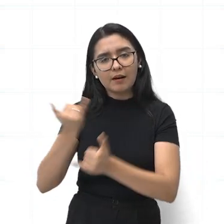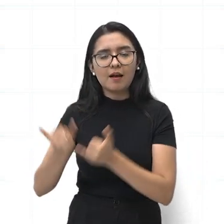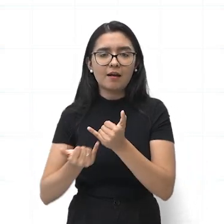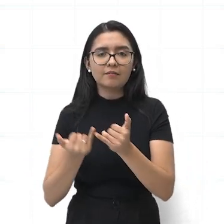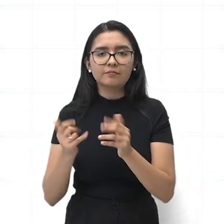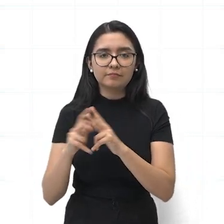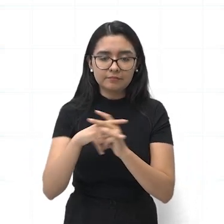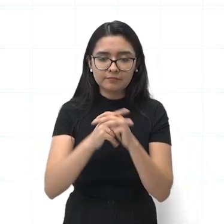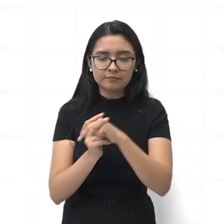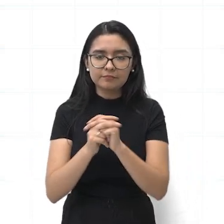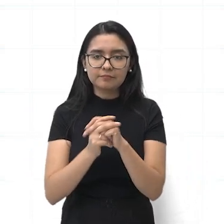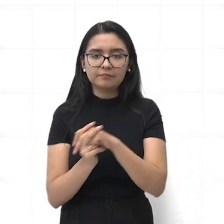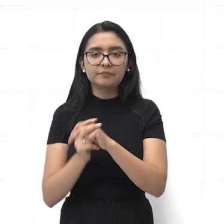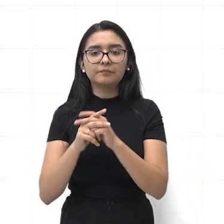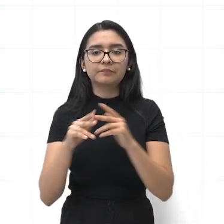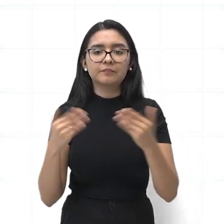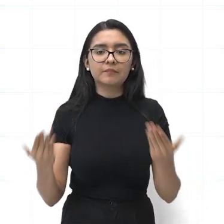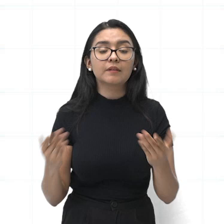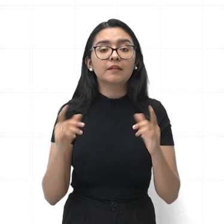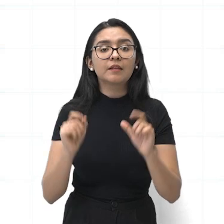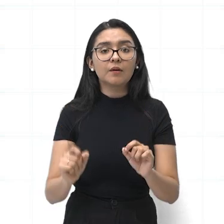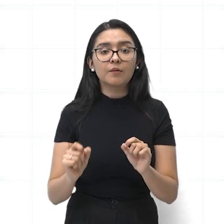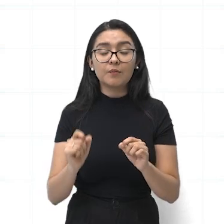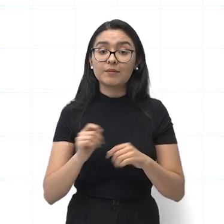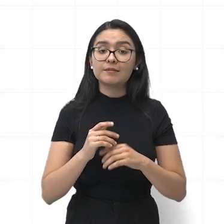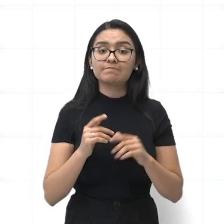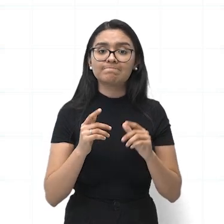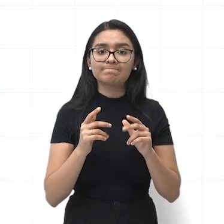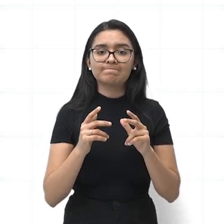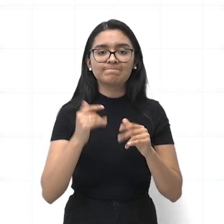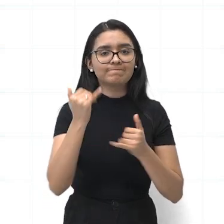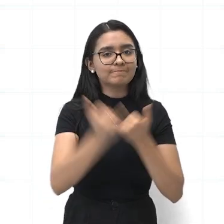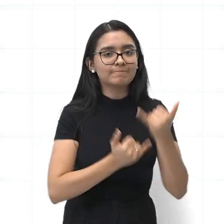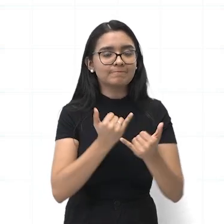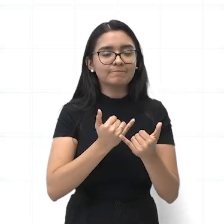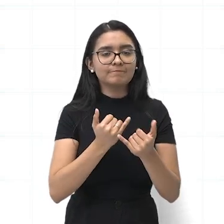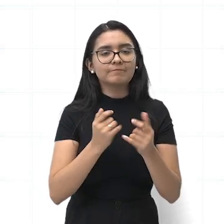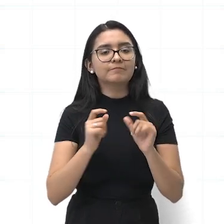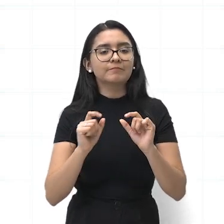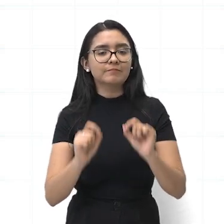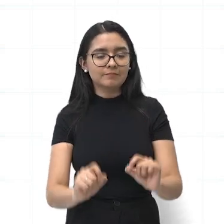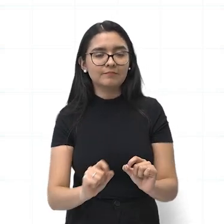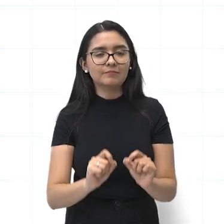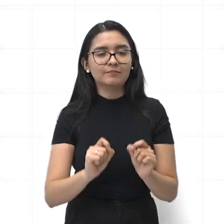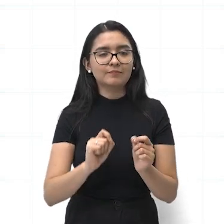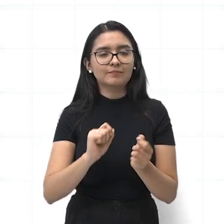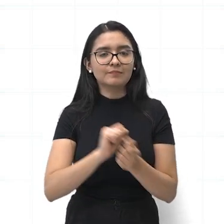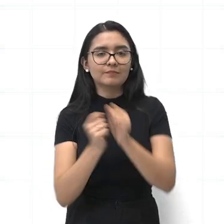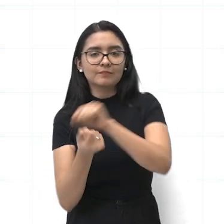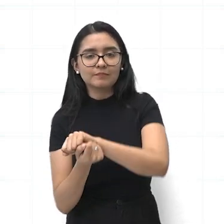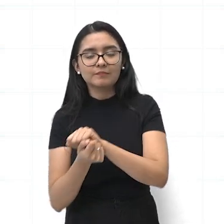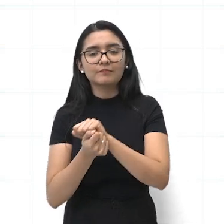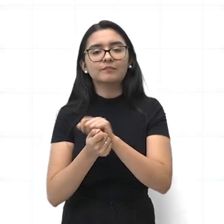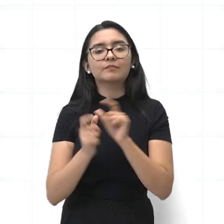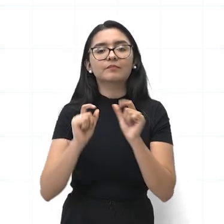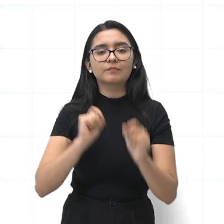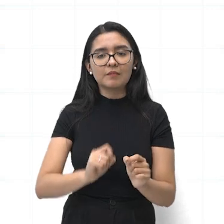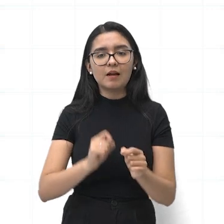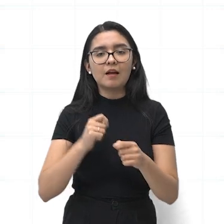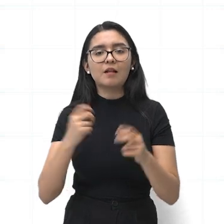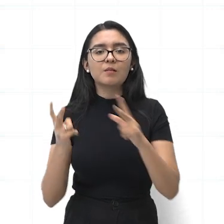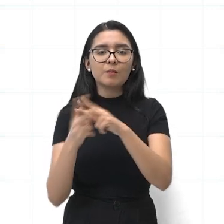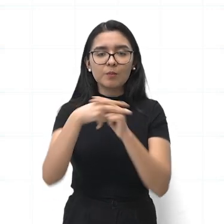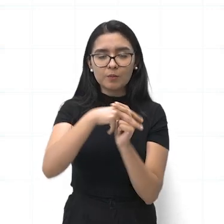brincadeira. E essa brincadeira se tornou uma luta porque um grande lutador de vale tudo levou